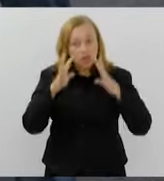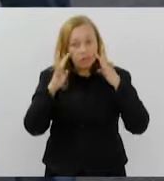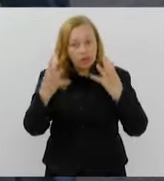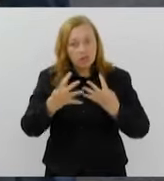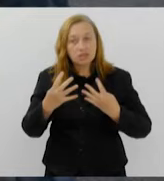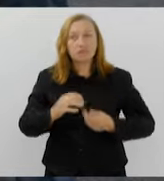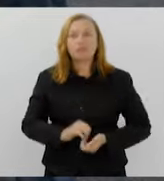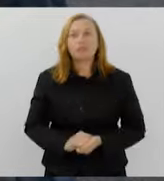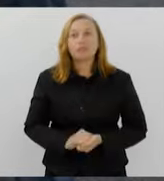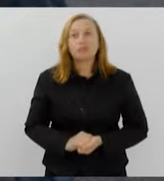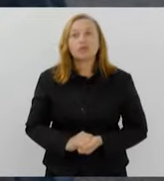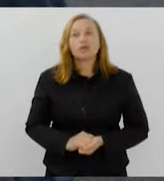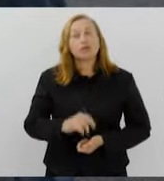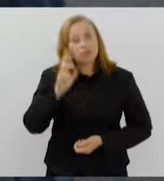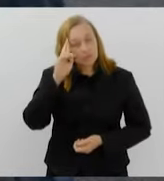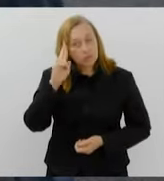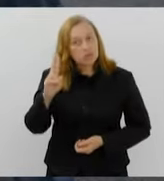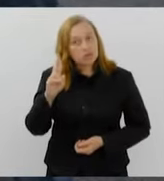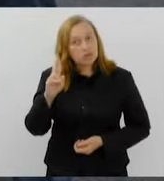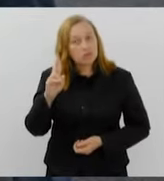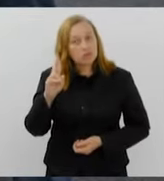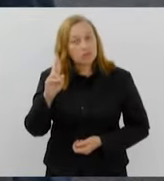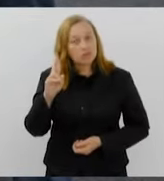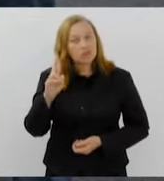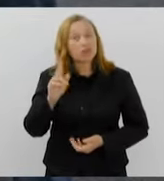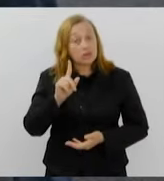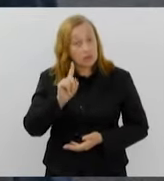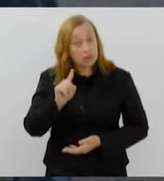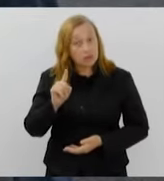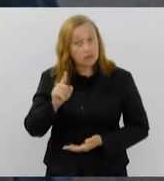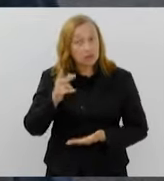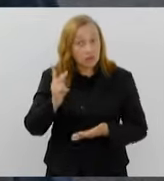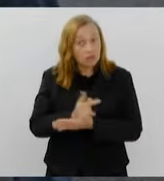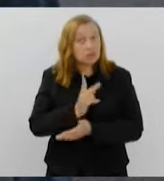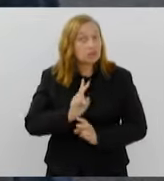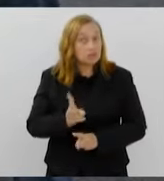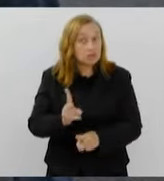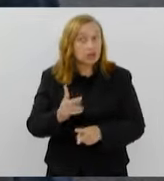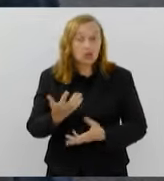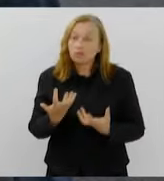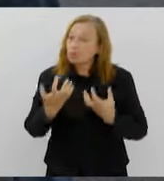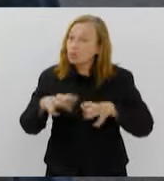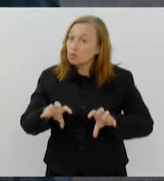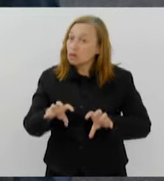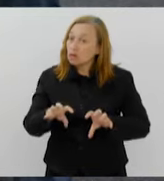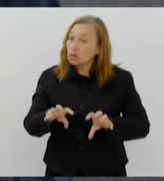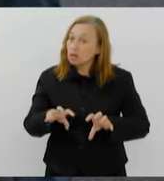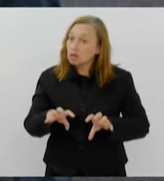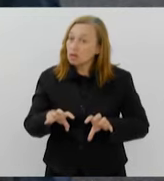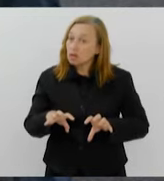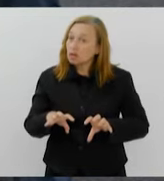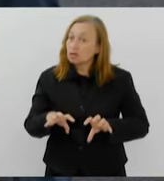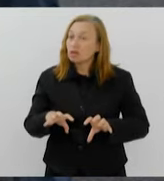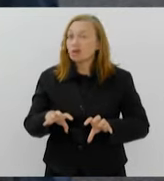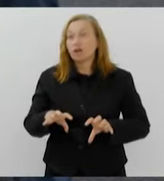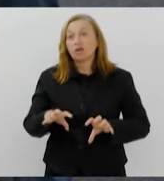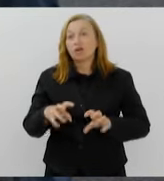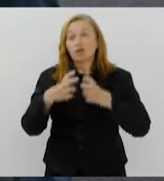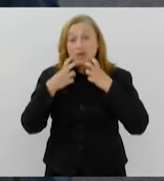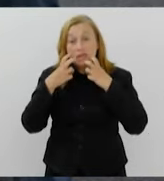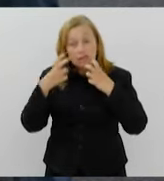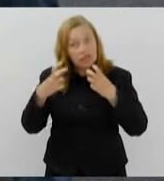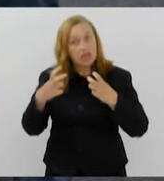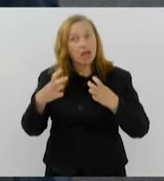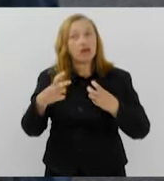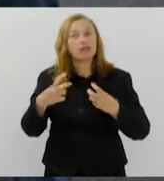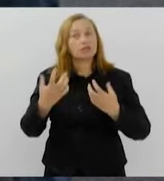excelência isso tem sido recorrente e eu não quero ter que levantar os meus decibéis não